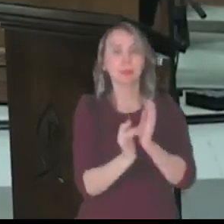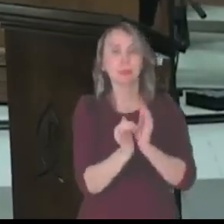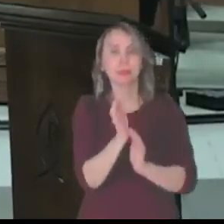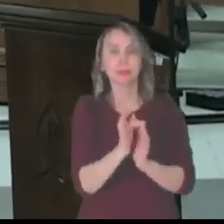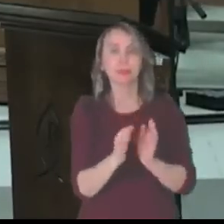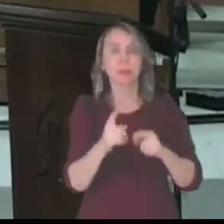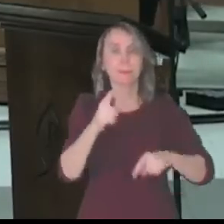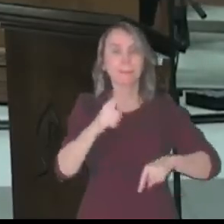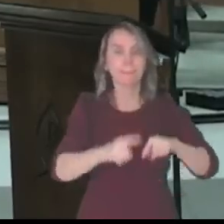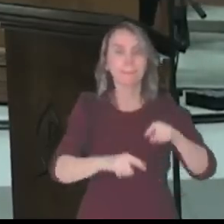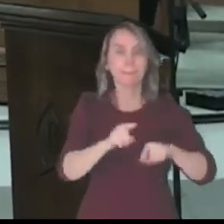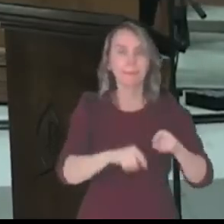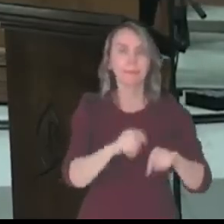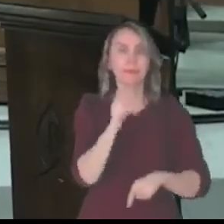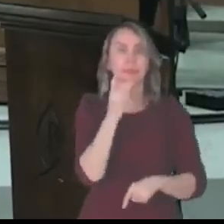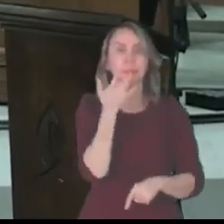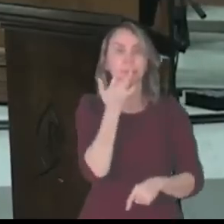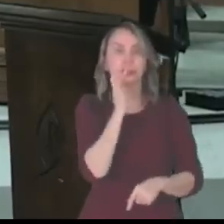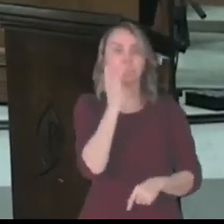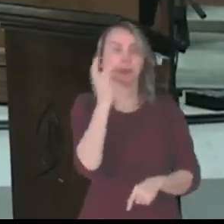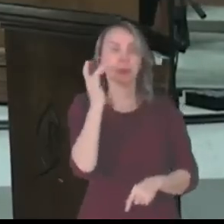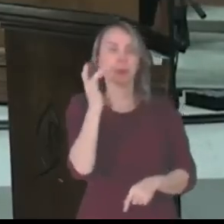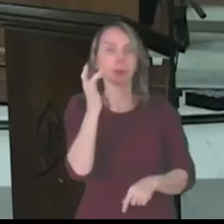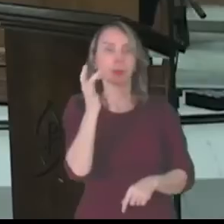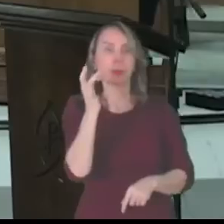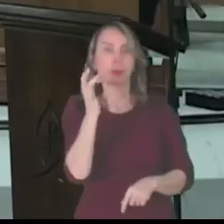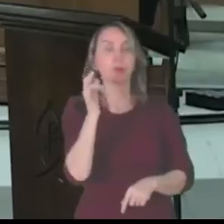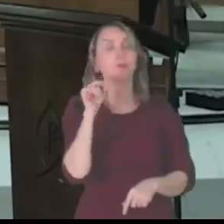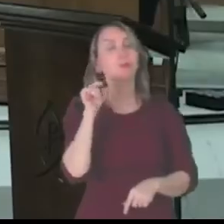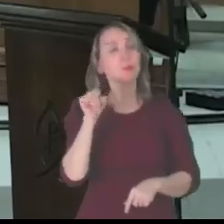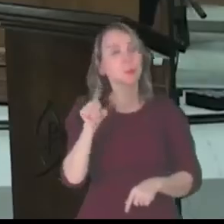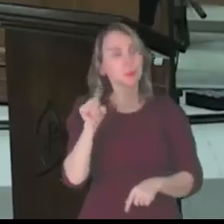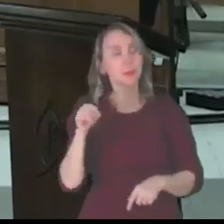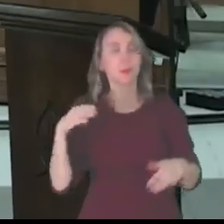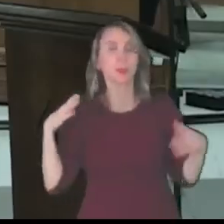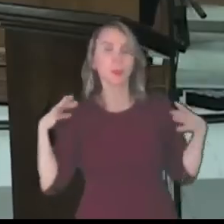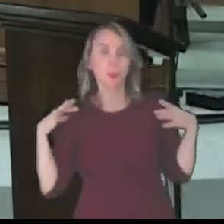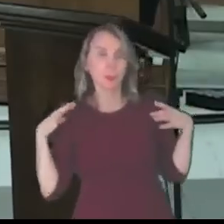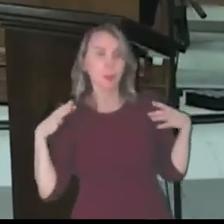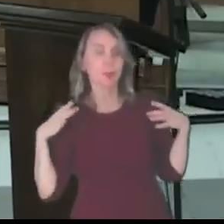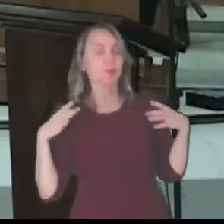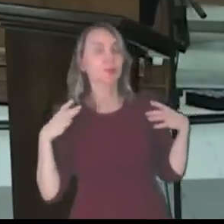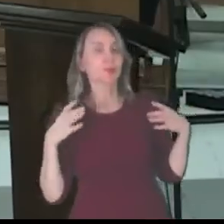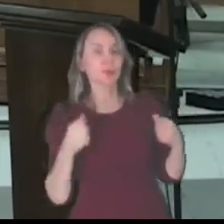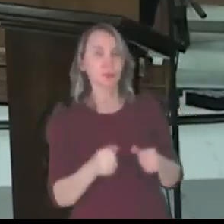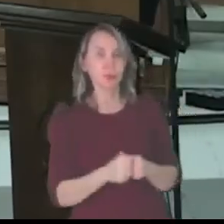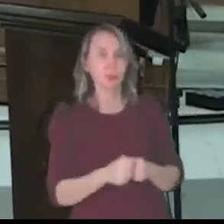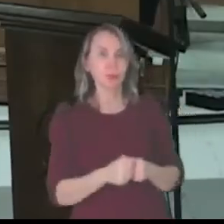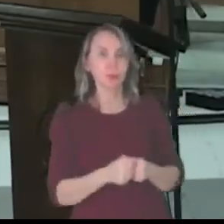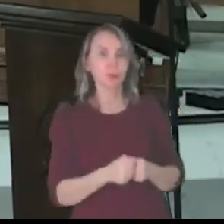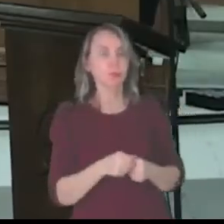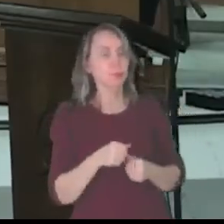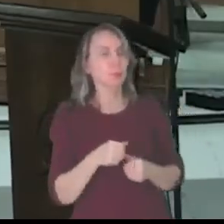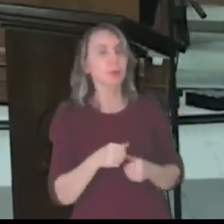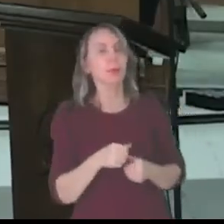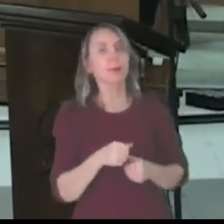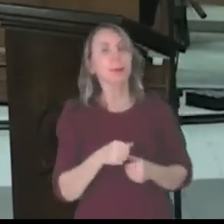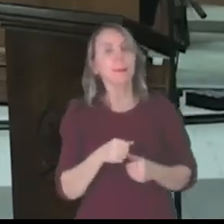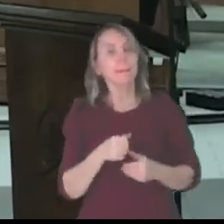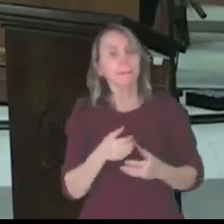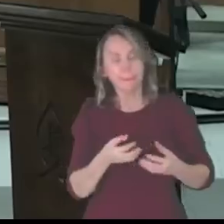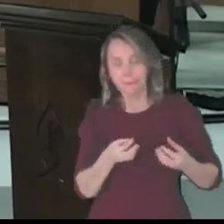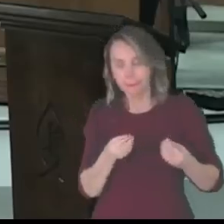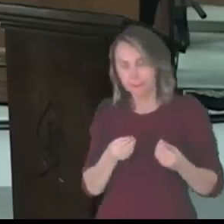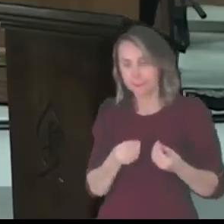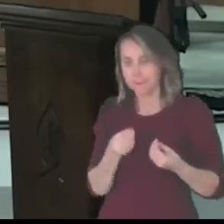e foi lidado muito incenso para o porco com as orações